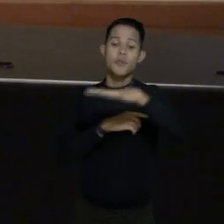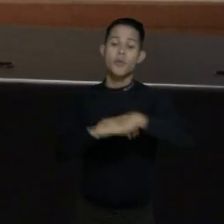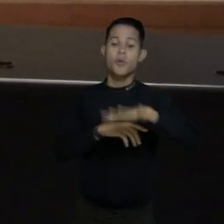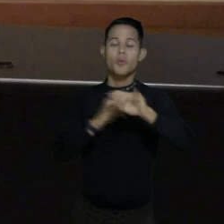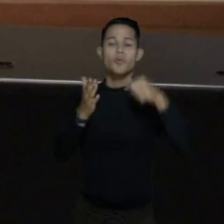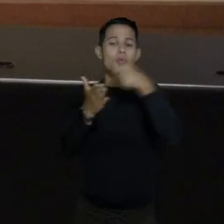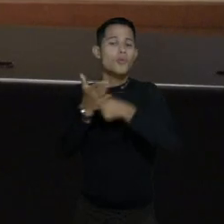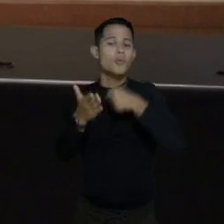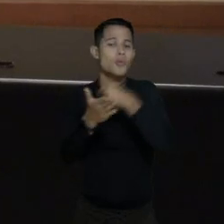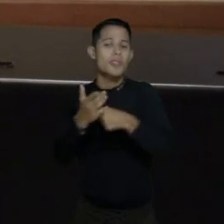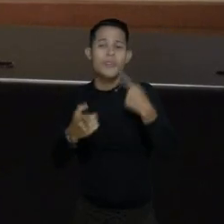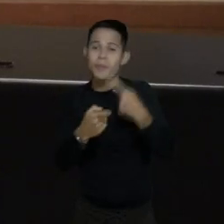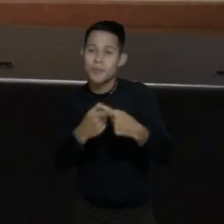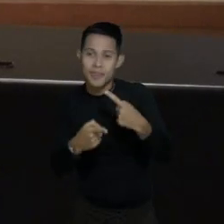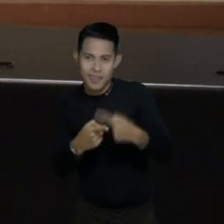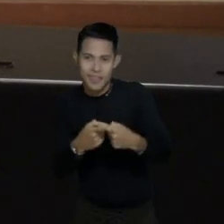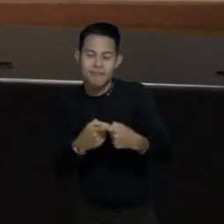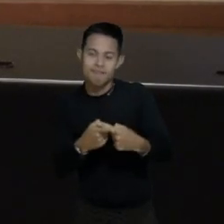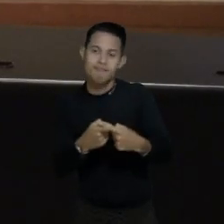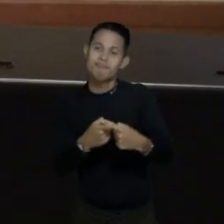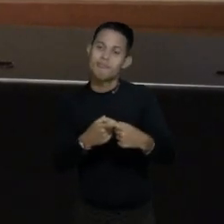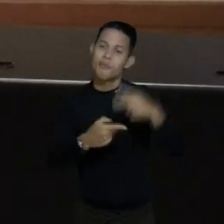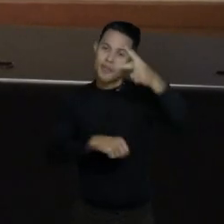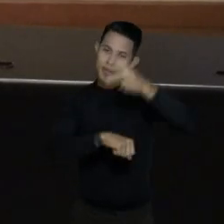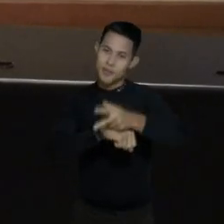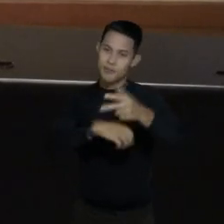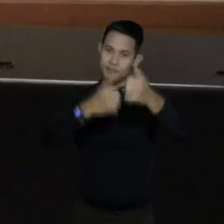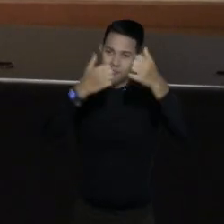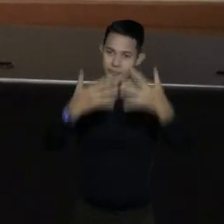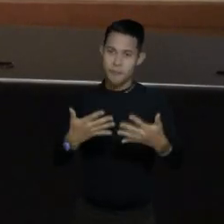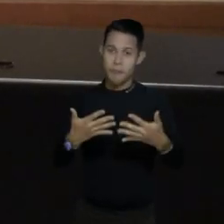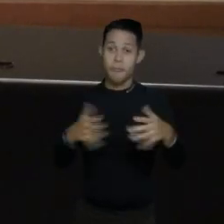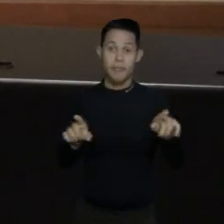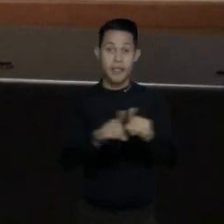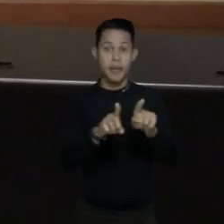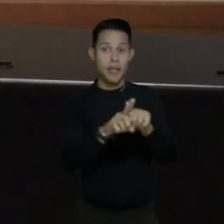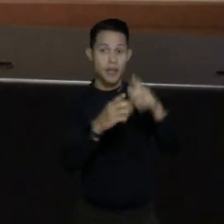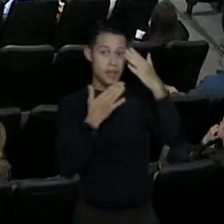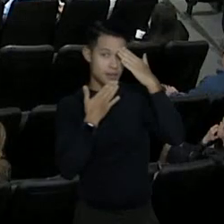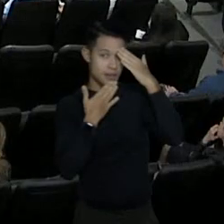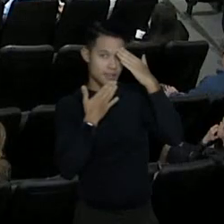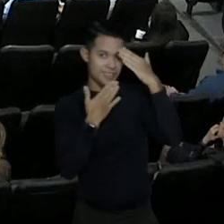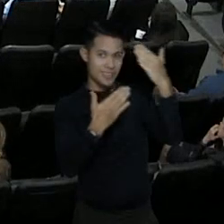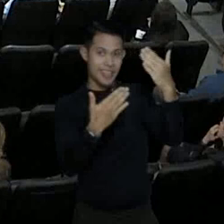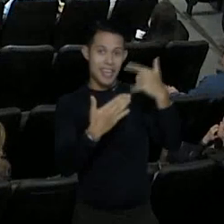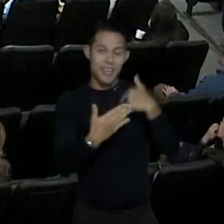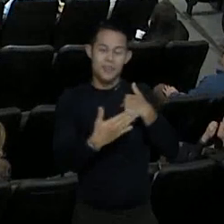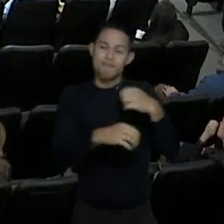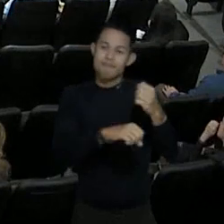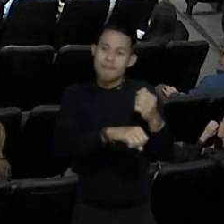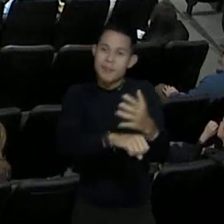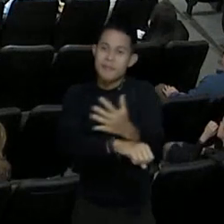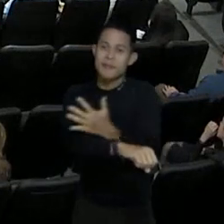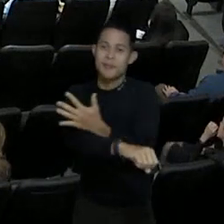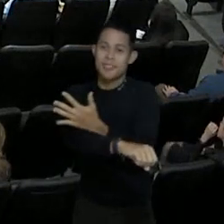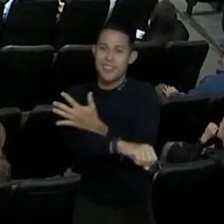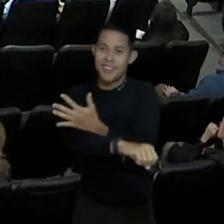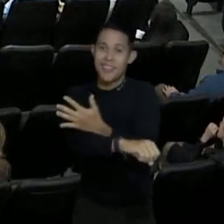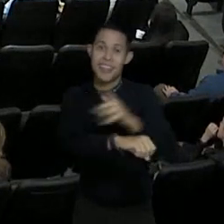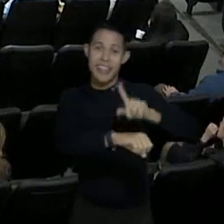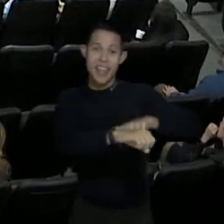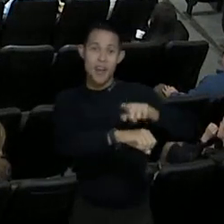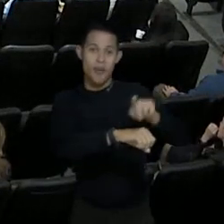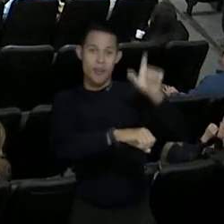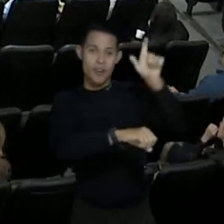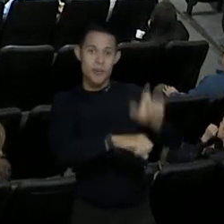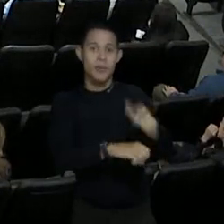por né Eh e agradeci muito e lógico fiquei também Mega emocionada quando ele me mandou assim mandei